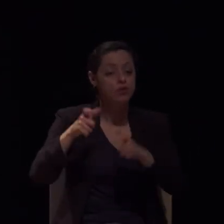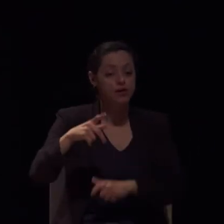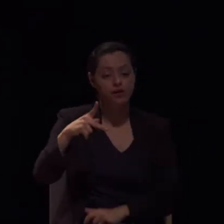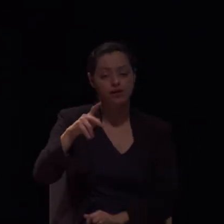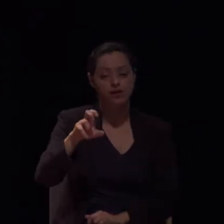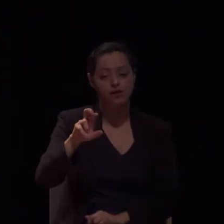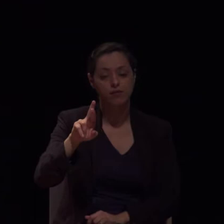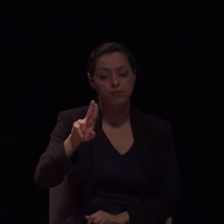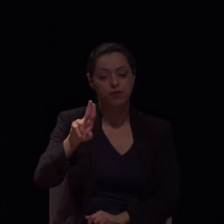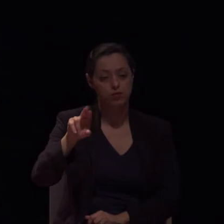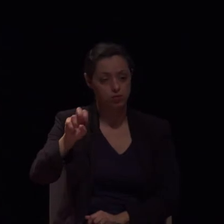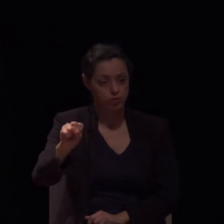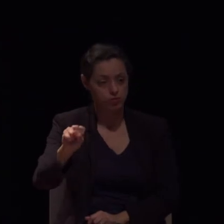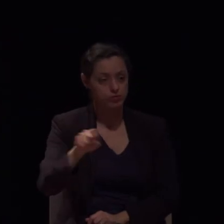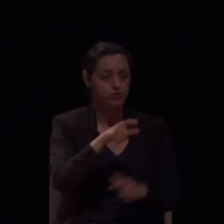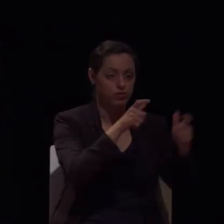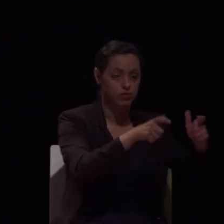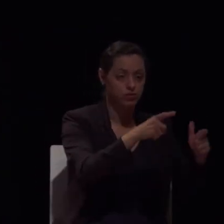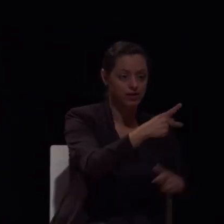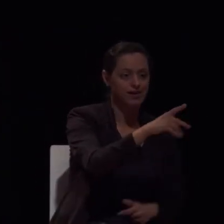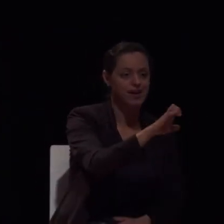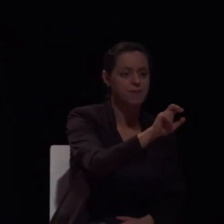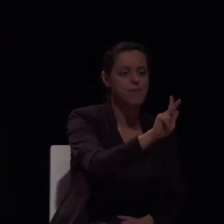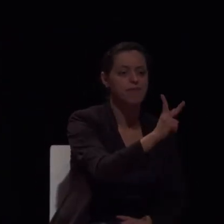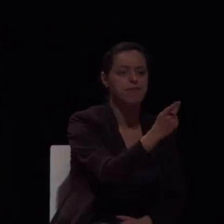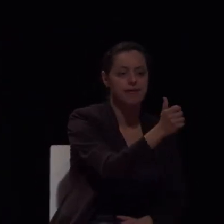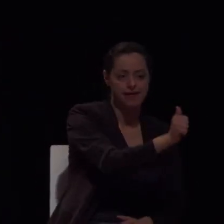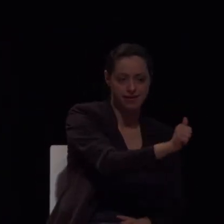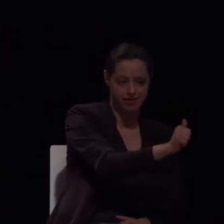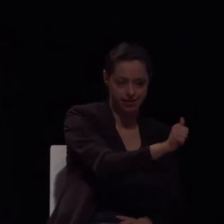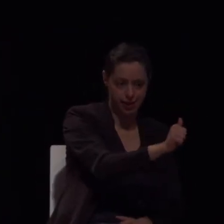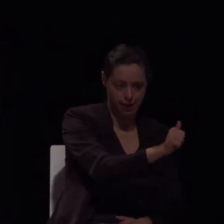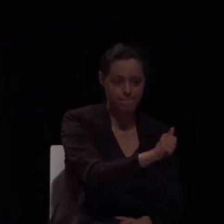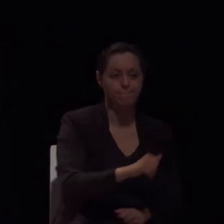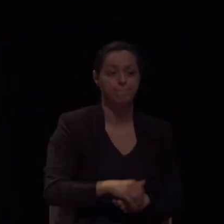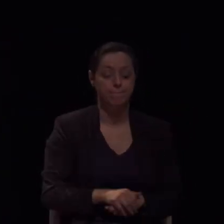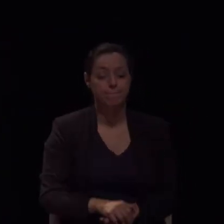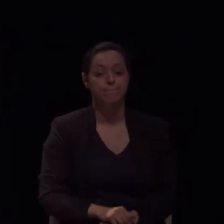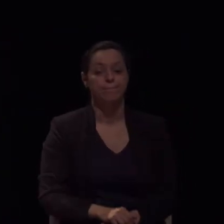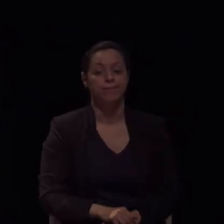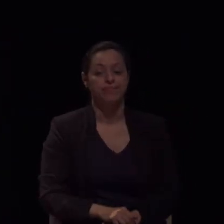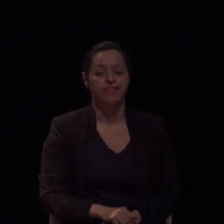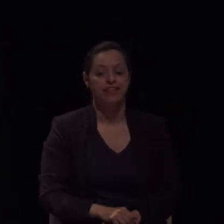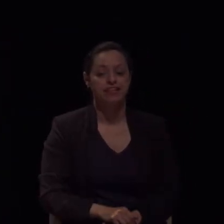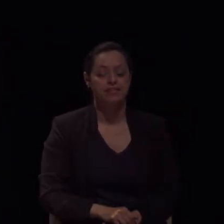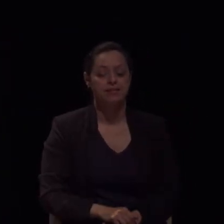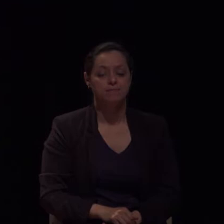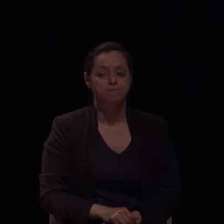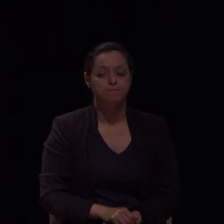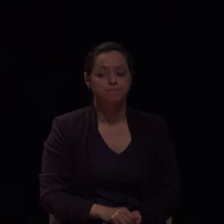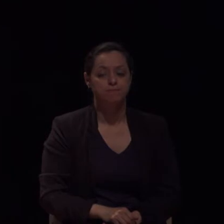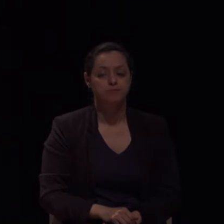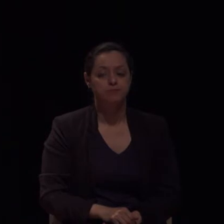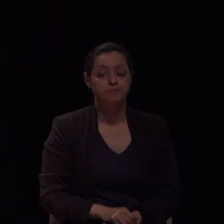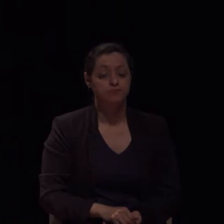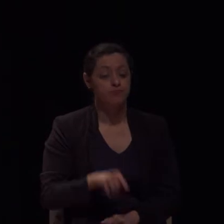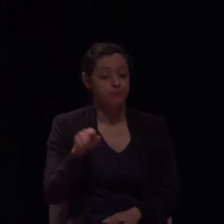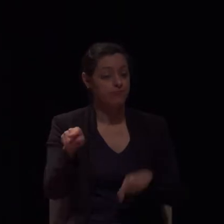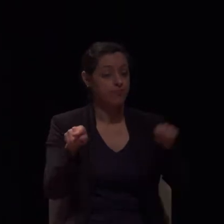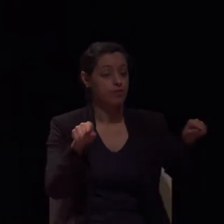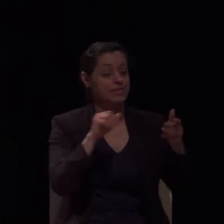na penha e todas elas aconteceram com a apoio da secretaria de educação